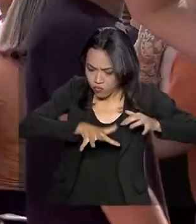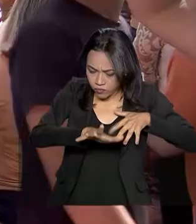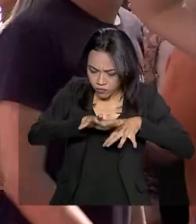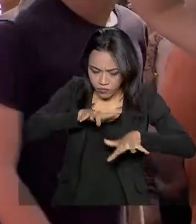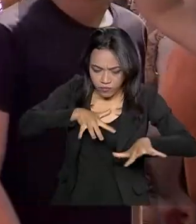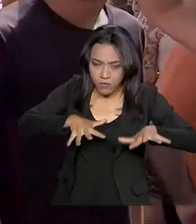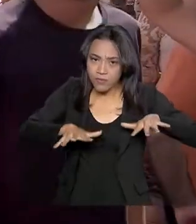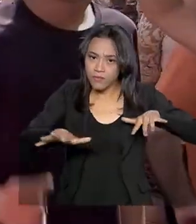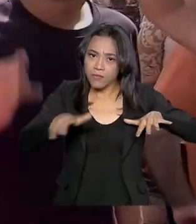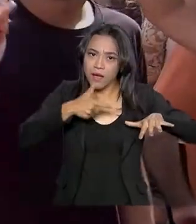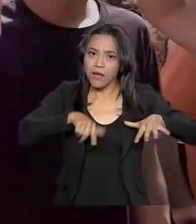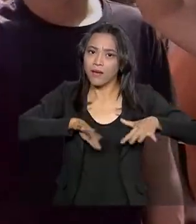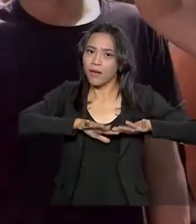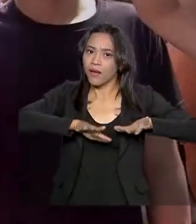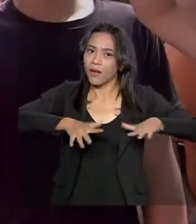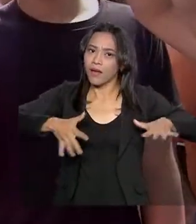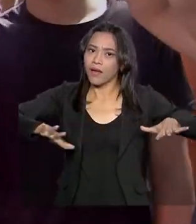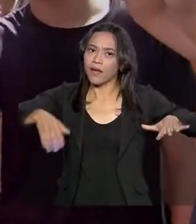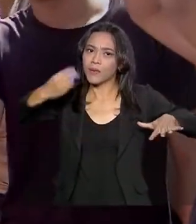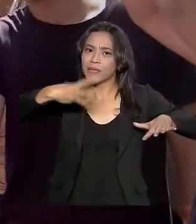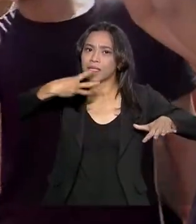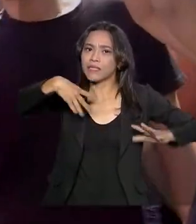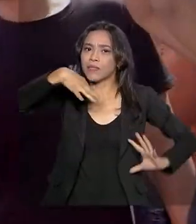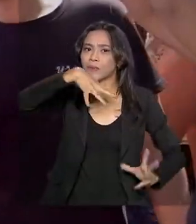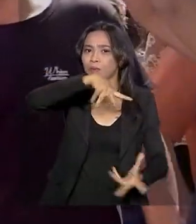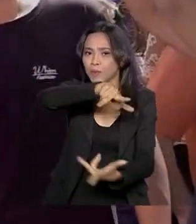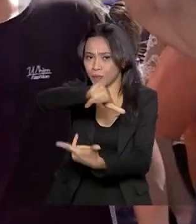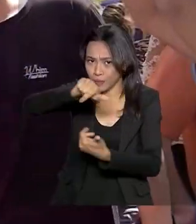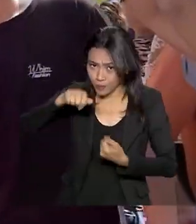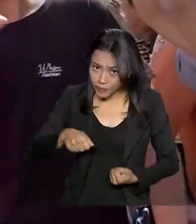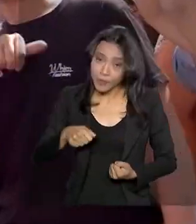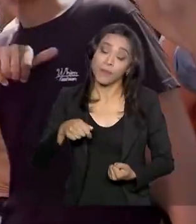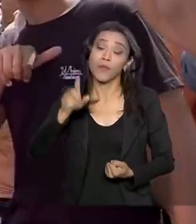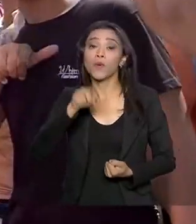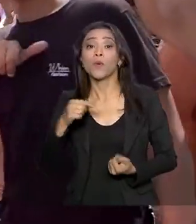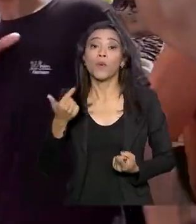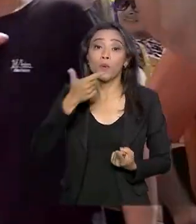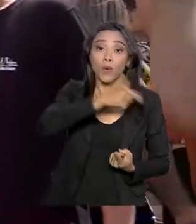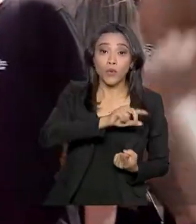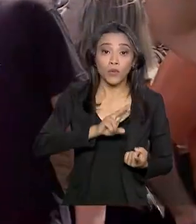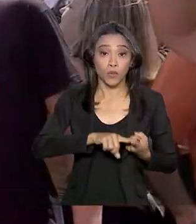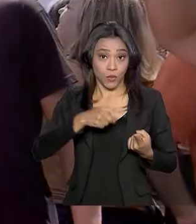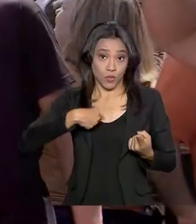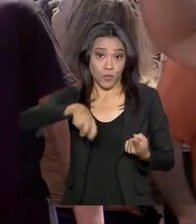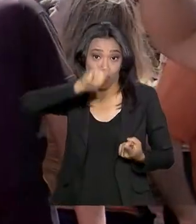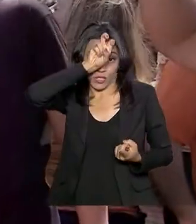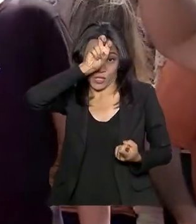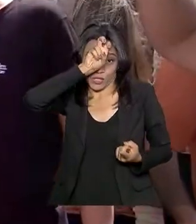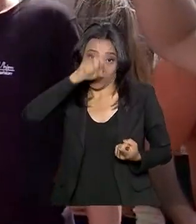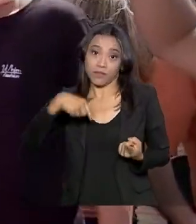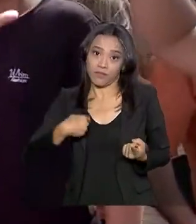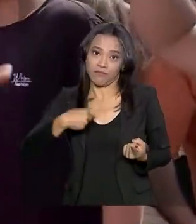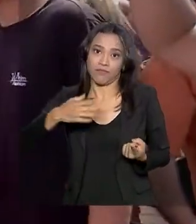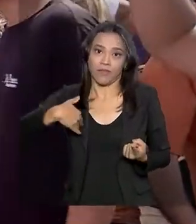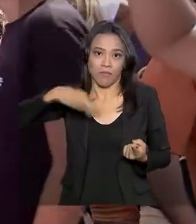e o terceiro maior do mundo. Os outros dois são o Delta do Rio Nilo, no Egito, e do